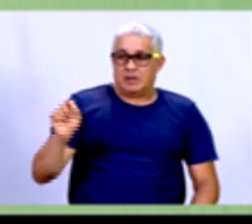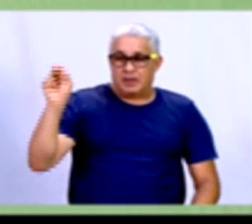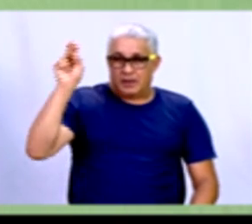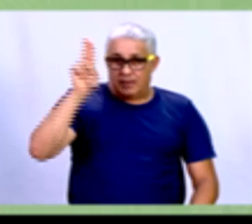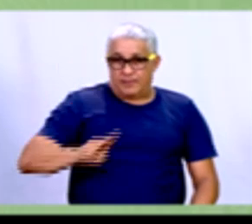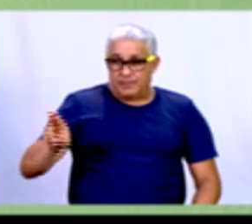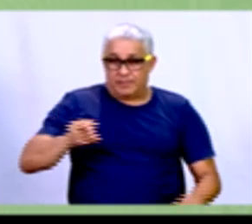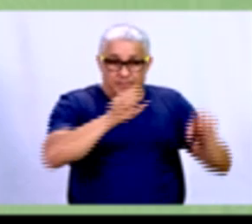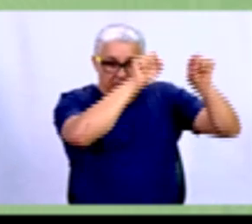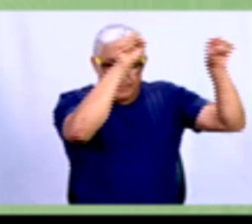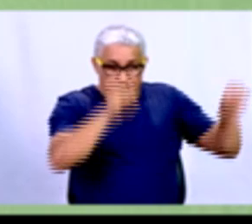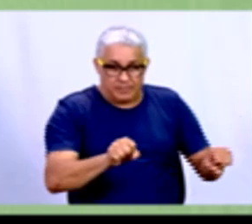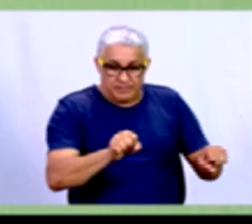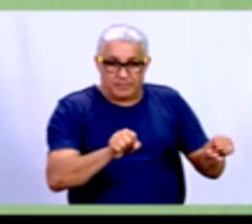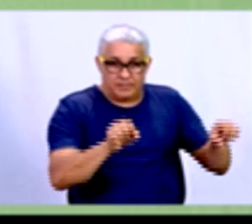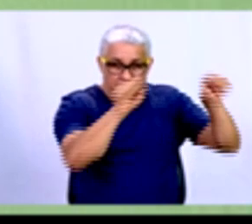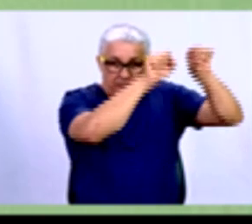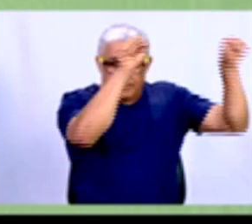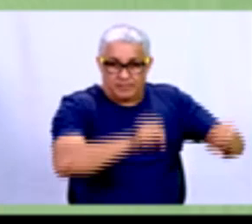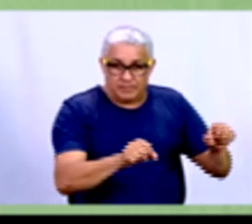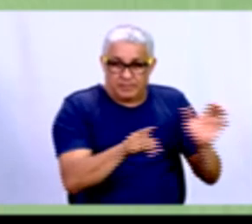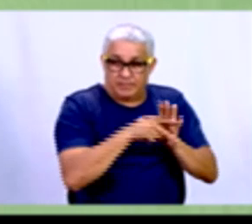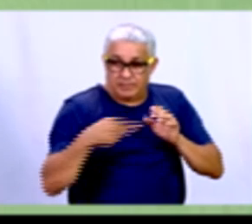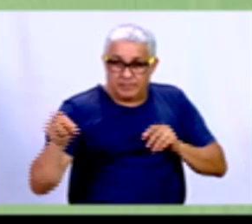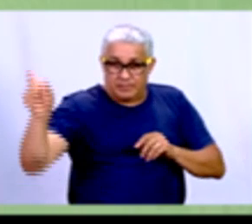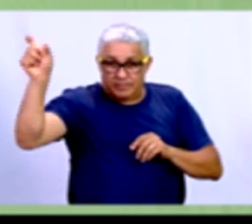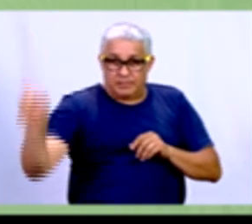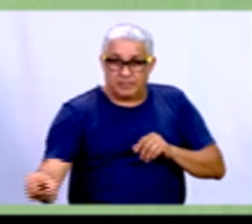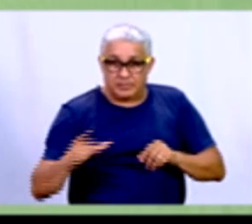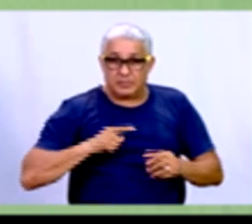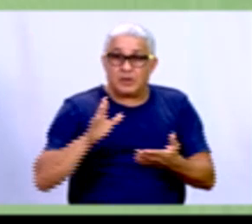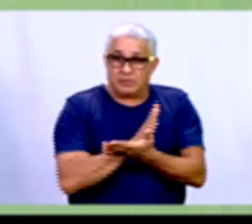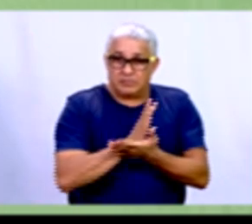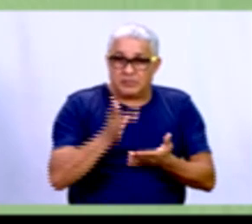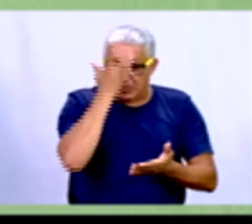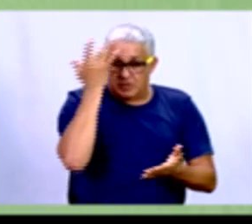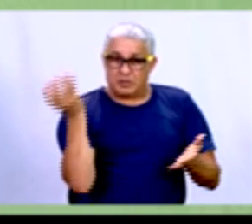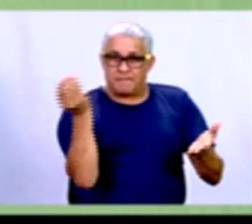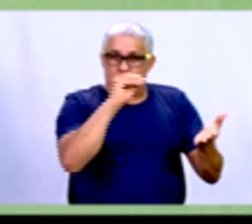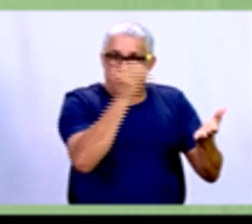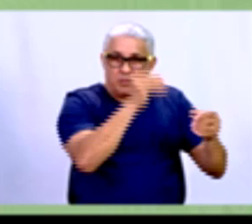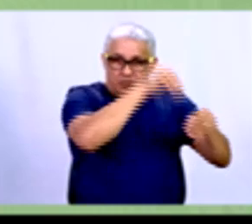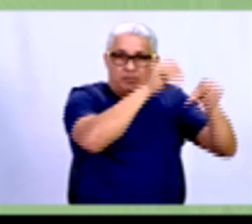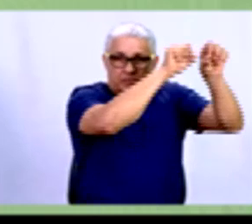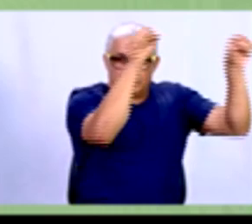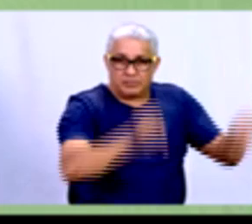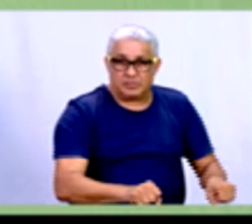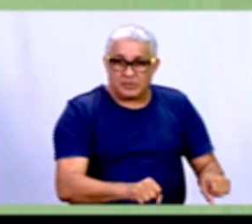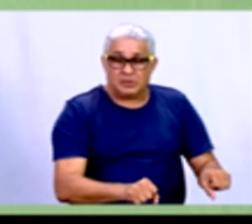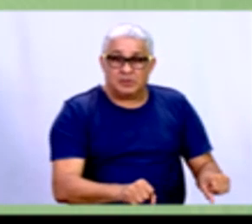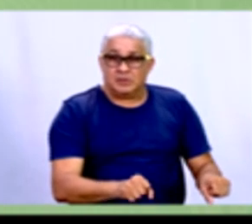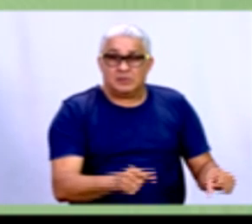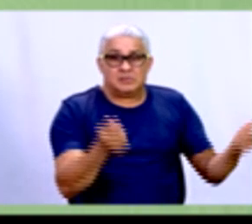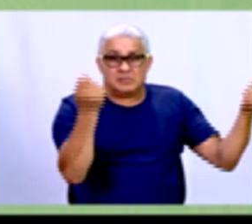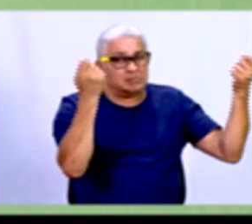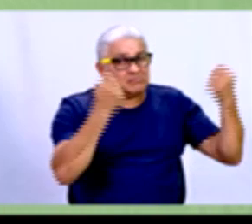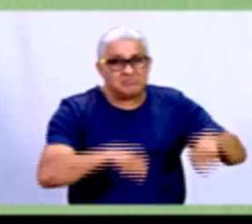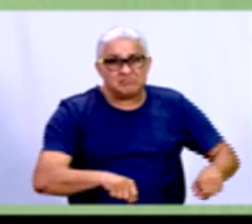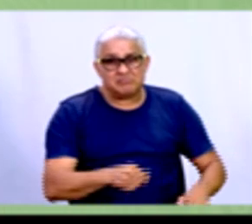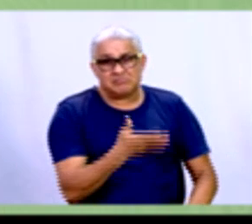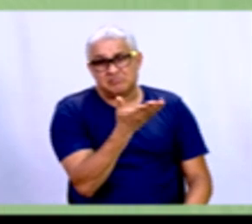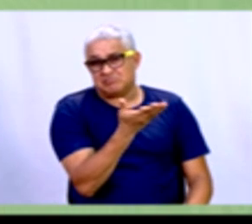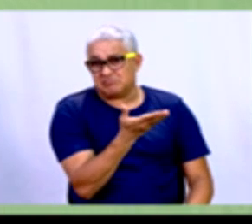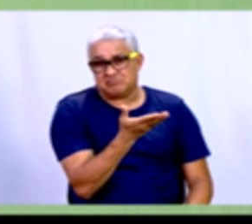Isso é útil para o usuário porque tem gente que coloca umas coisas nos sistemas que são totalmente inúteis,